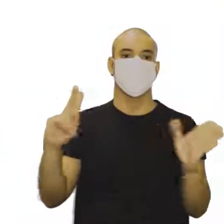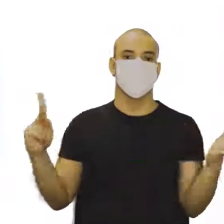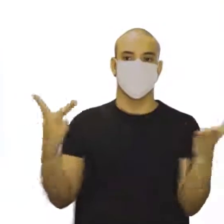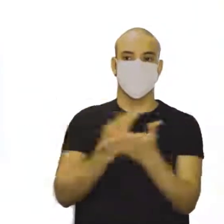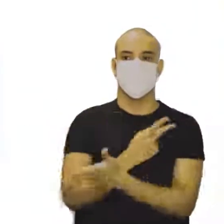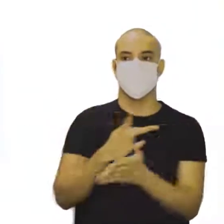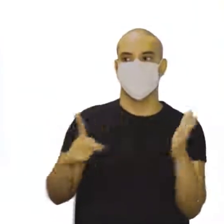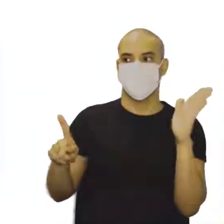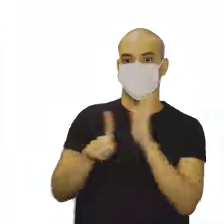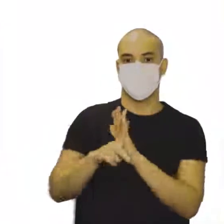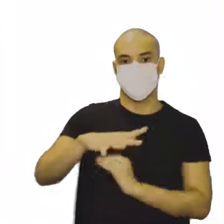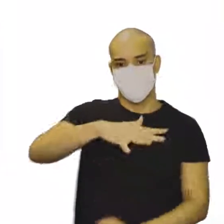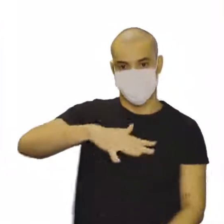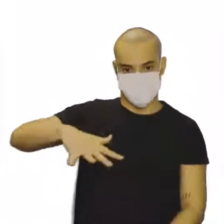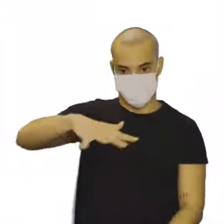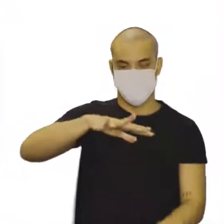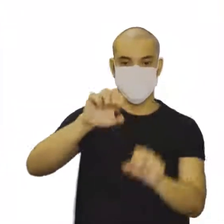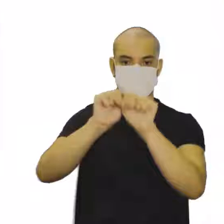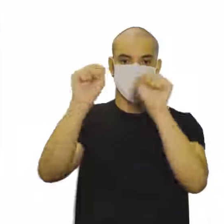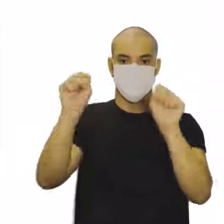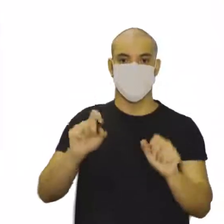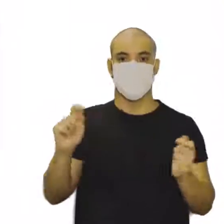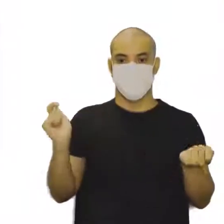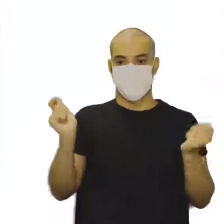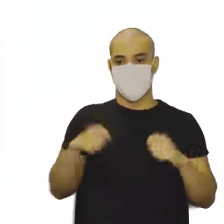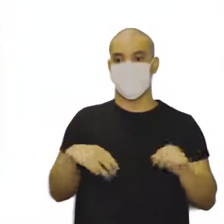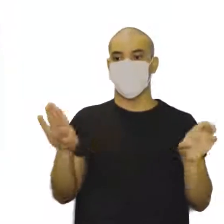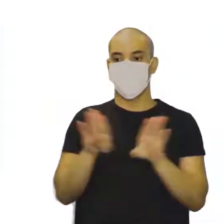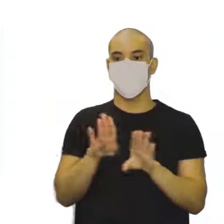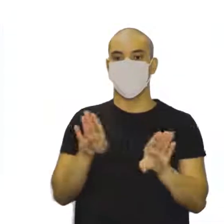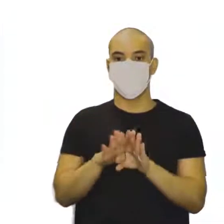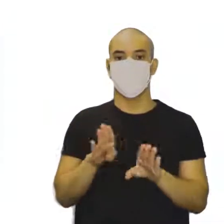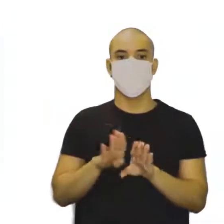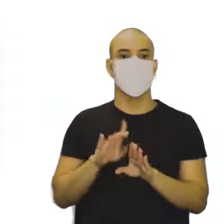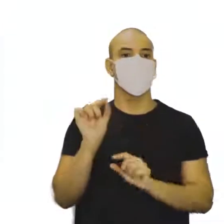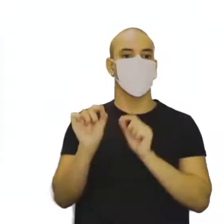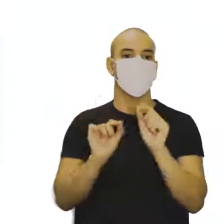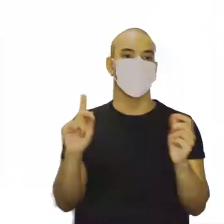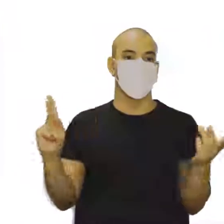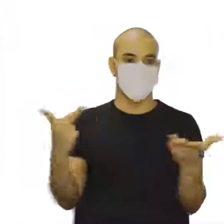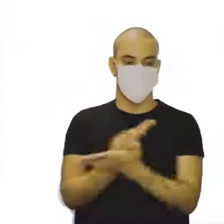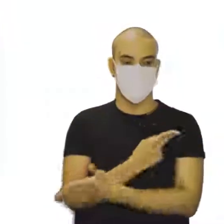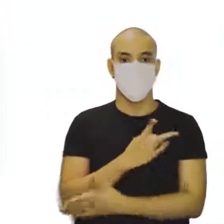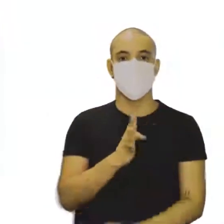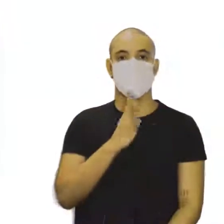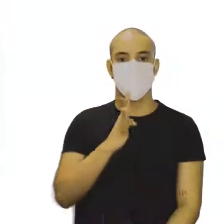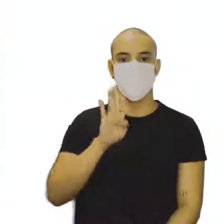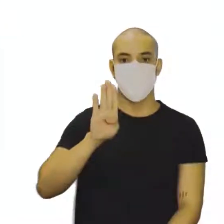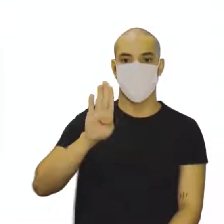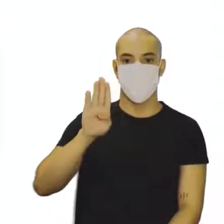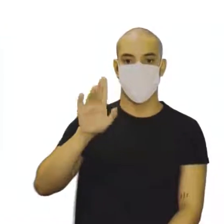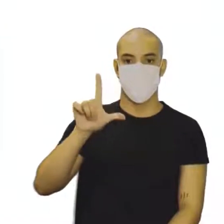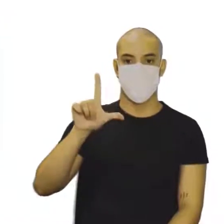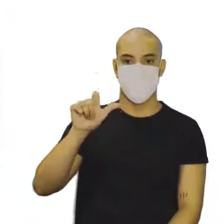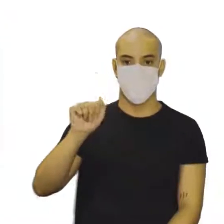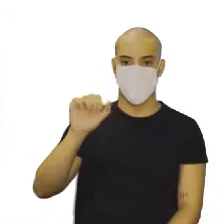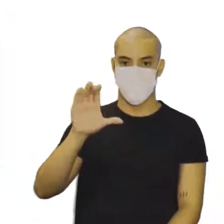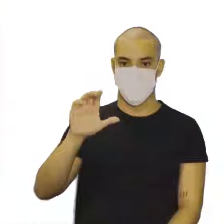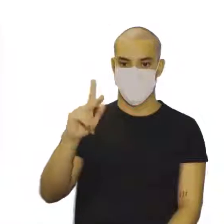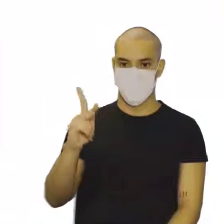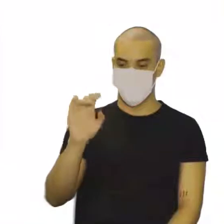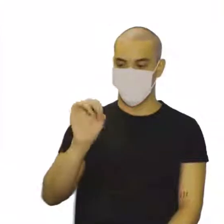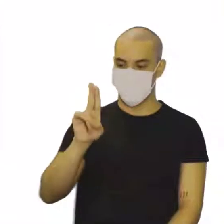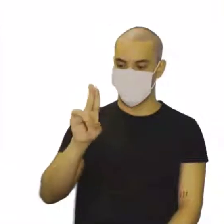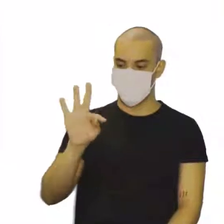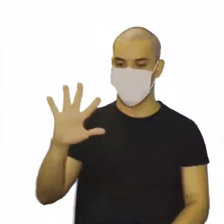área considerável do sistema, podendo causar o que é comumente conhecido como blackout, né? Então, blackout aí